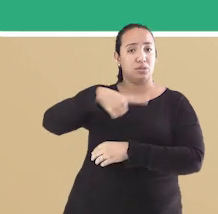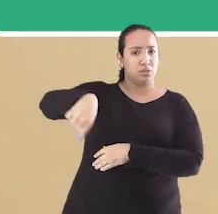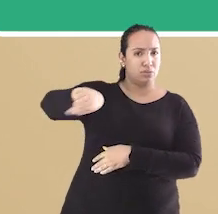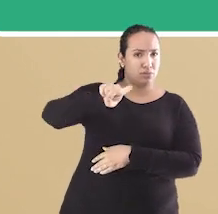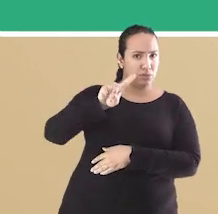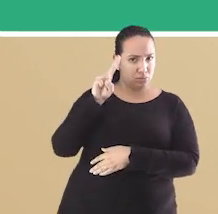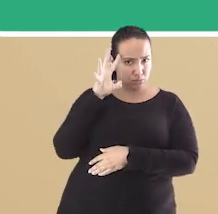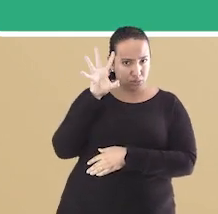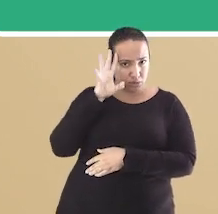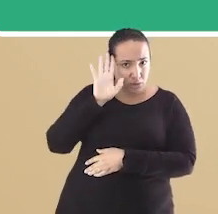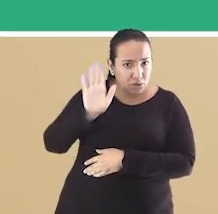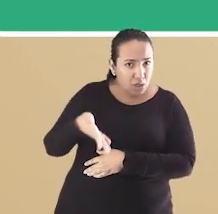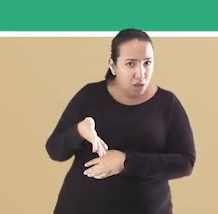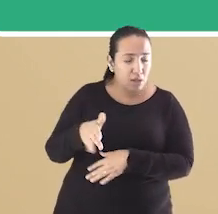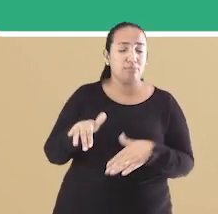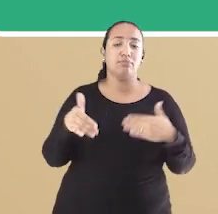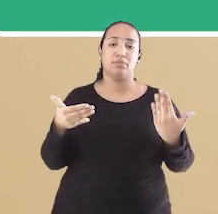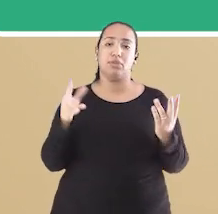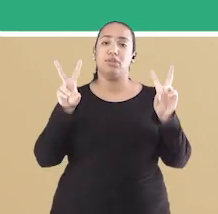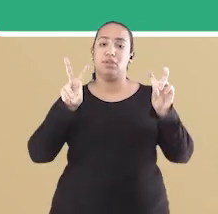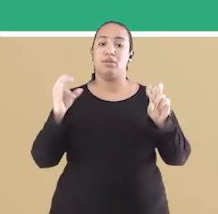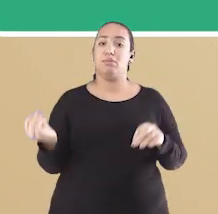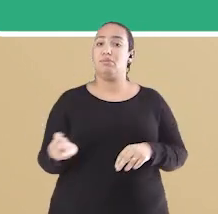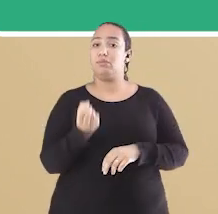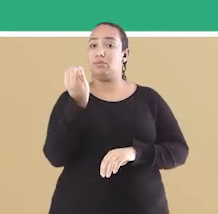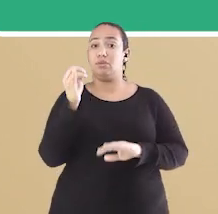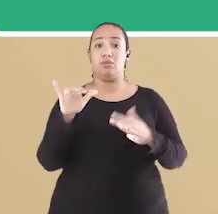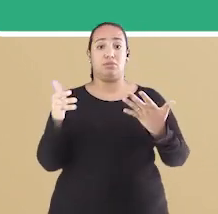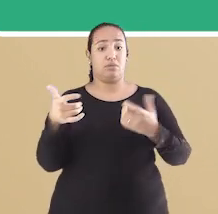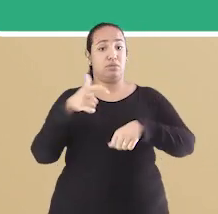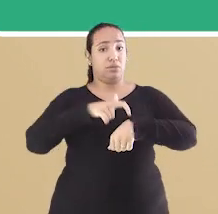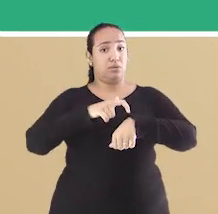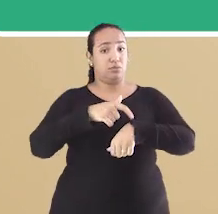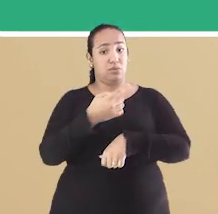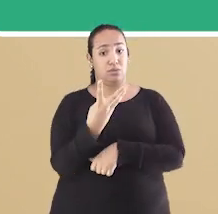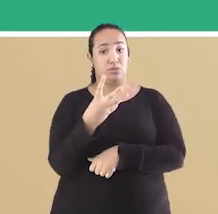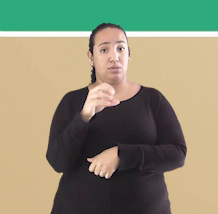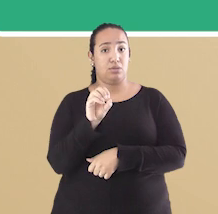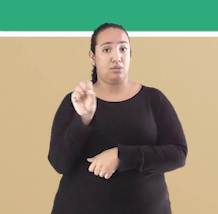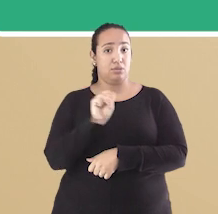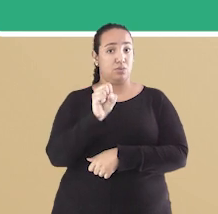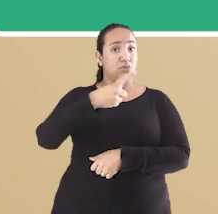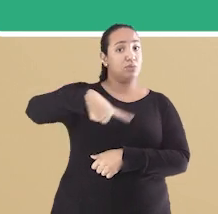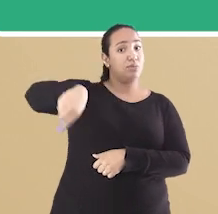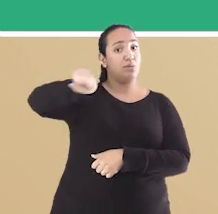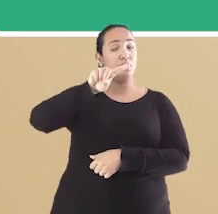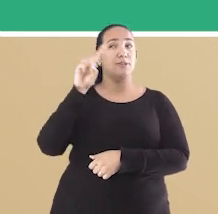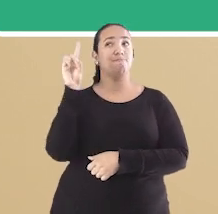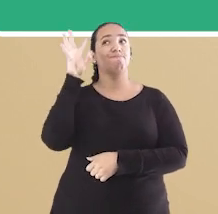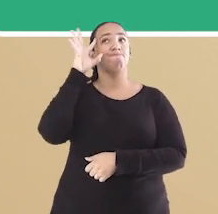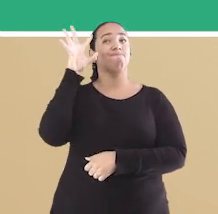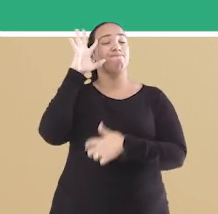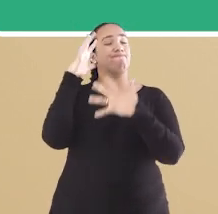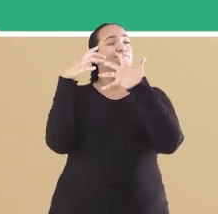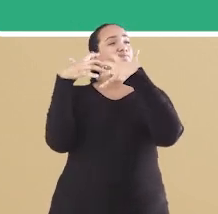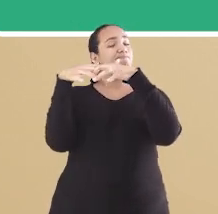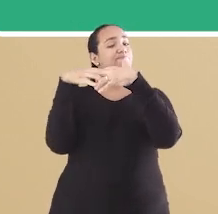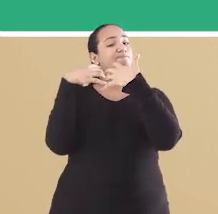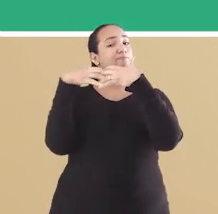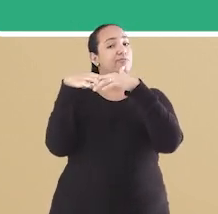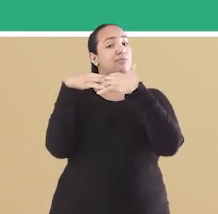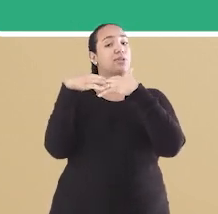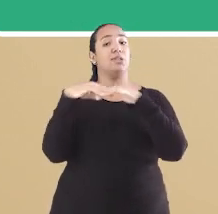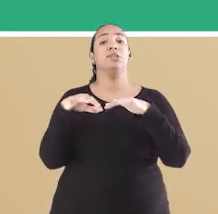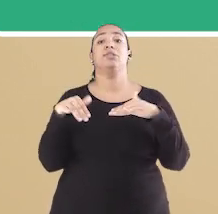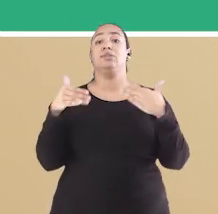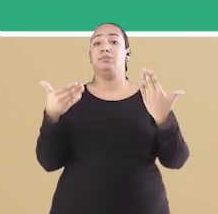muito importante. E é tão importante que eu vou dar para você aqui 30 segundos para você então pensar sobre esta pergunta,